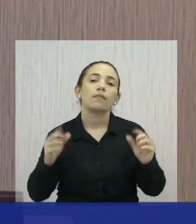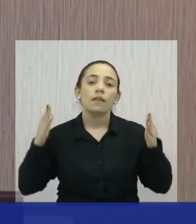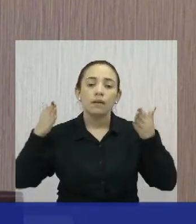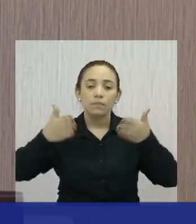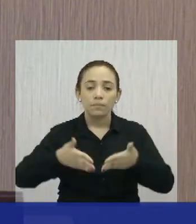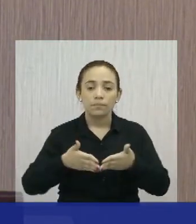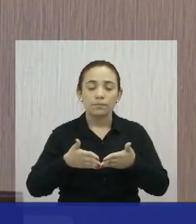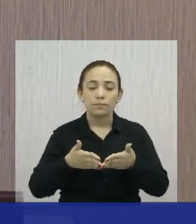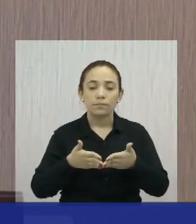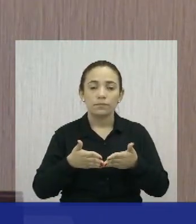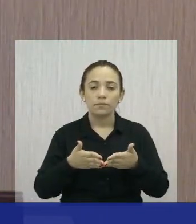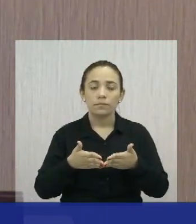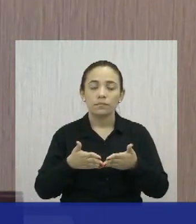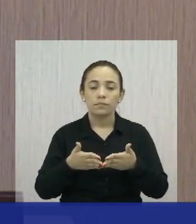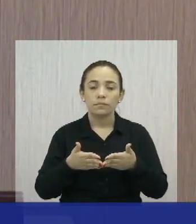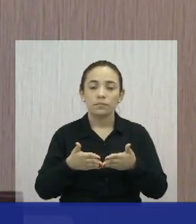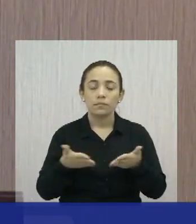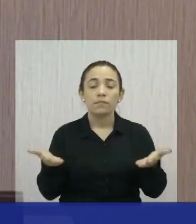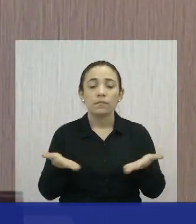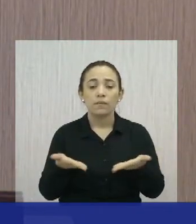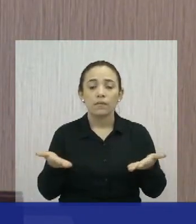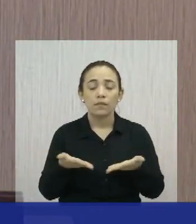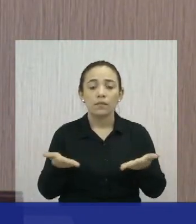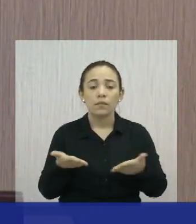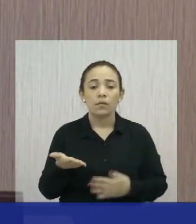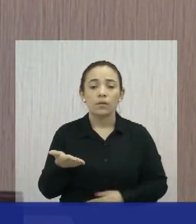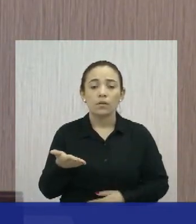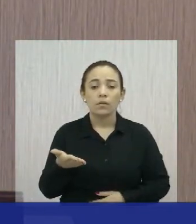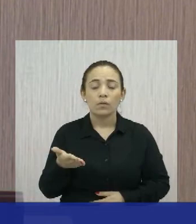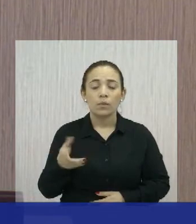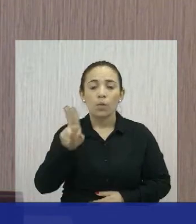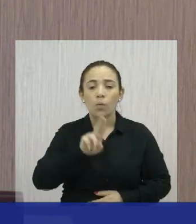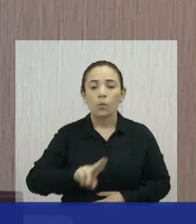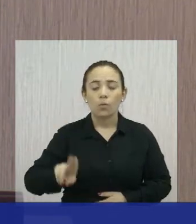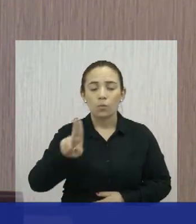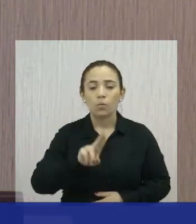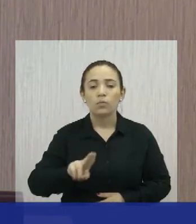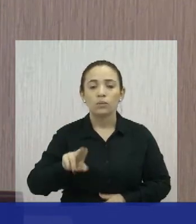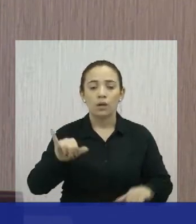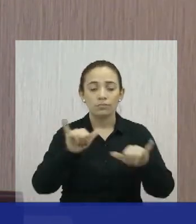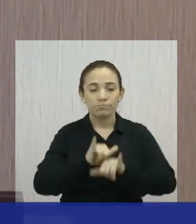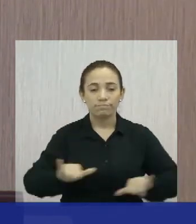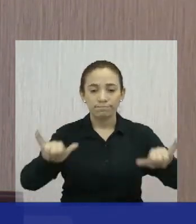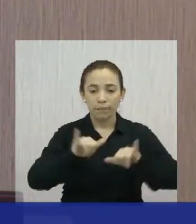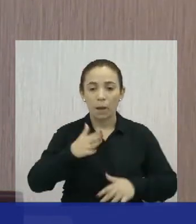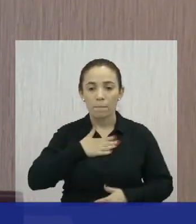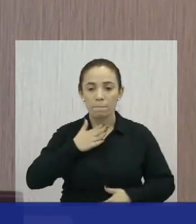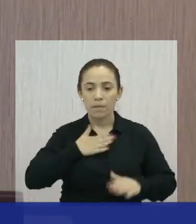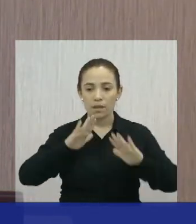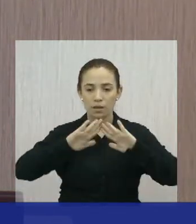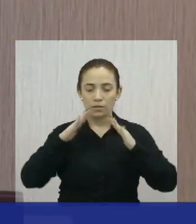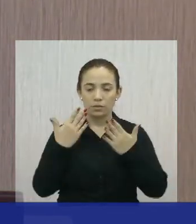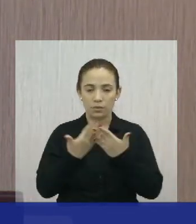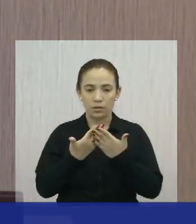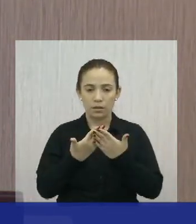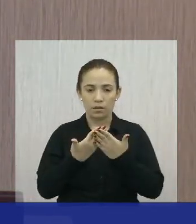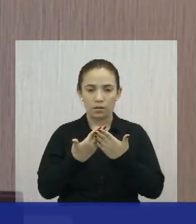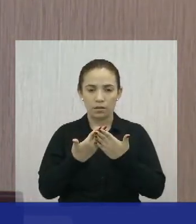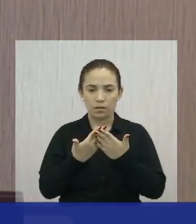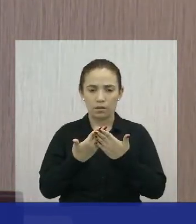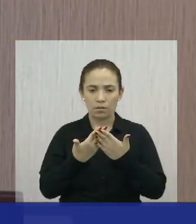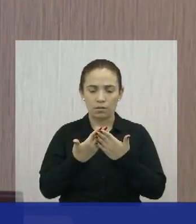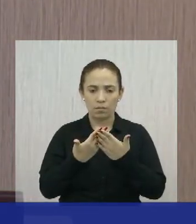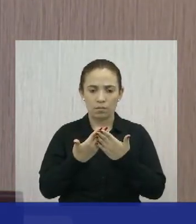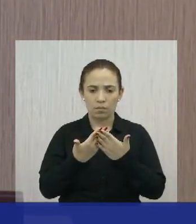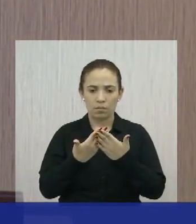mais próximo da nossa história aqui agora. A utilização de propaganda, que é o que identifica a minha escola, claro, que